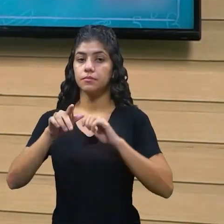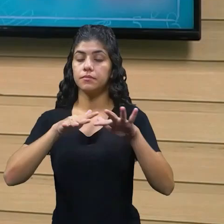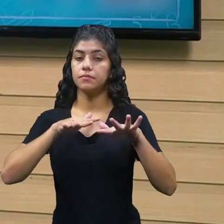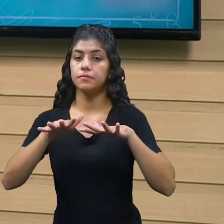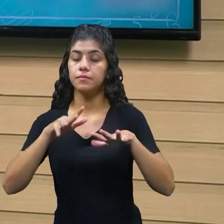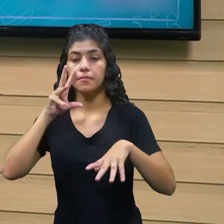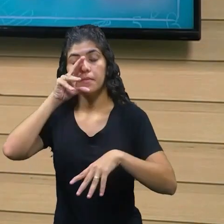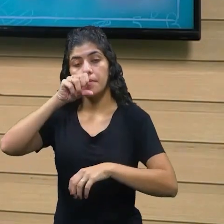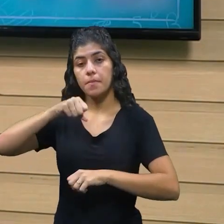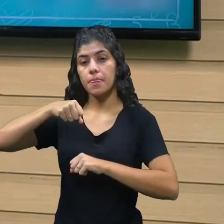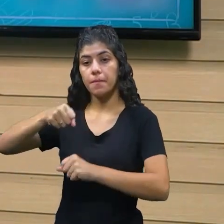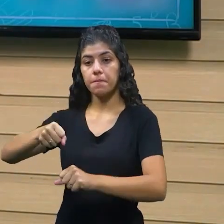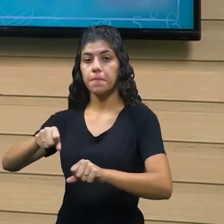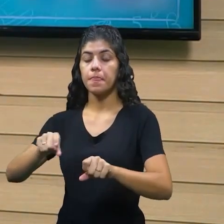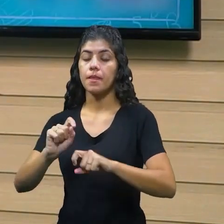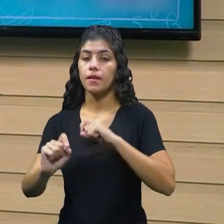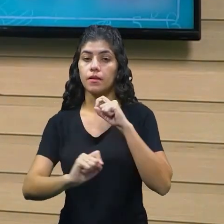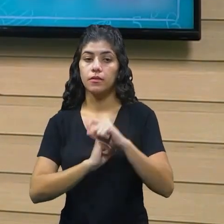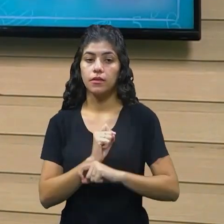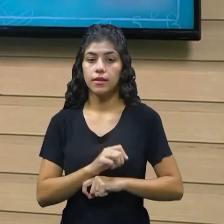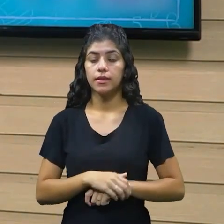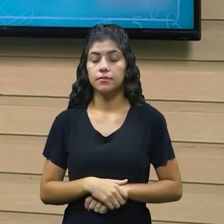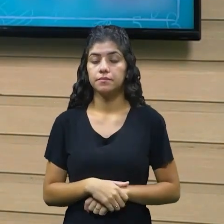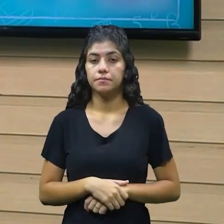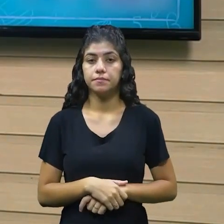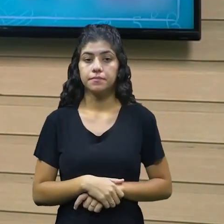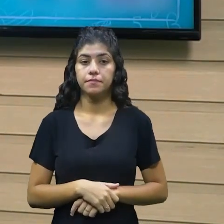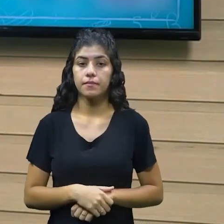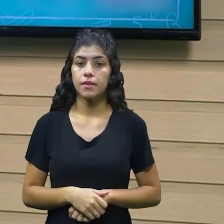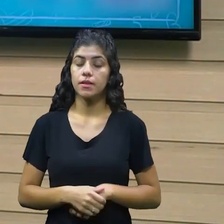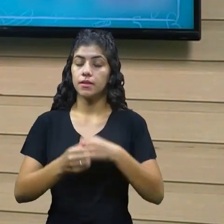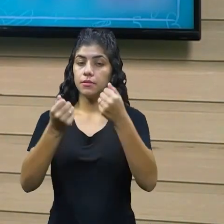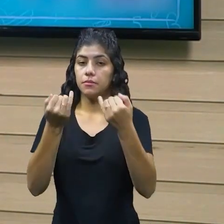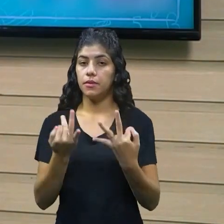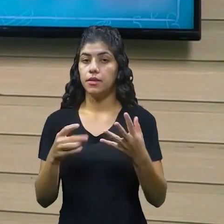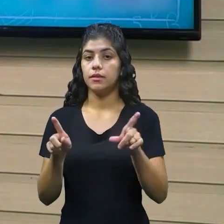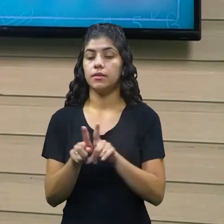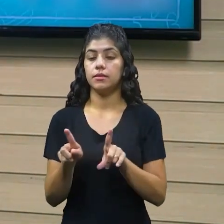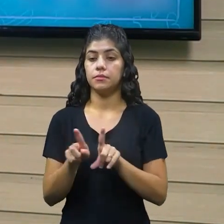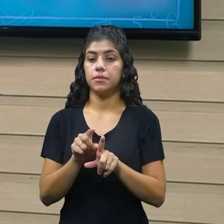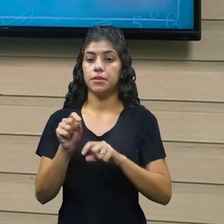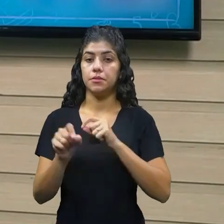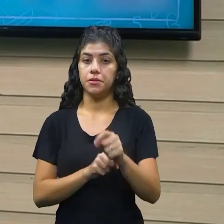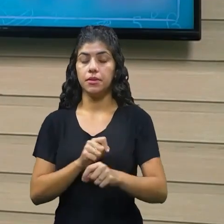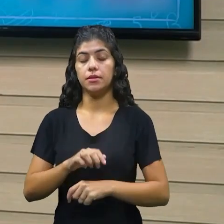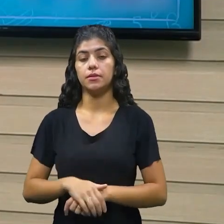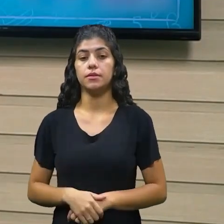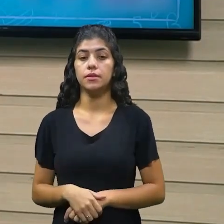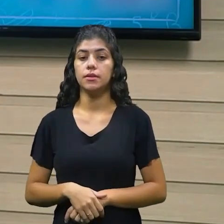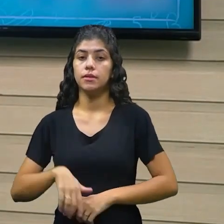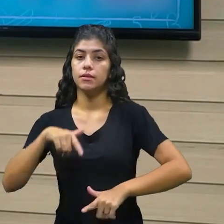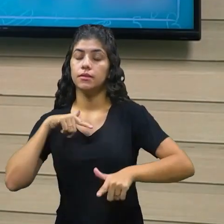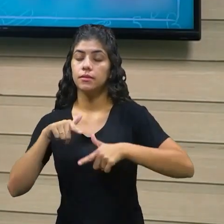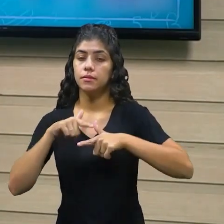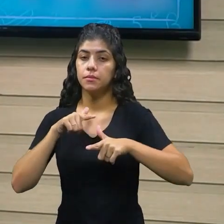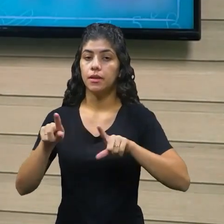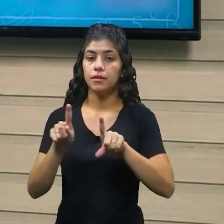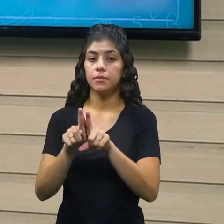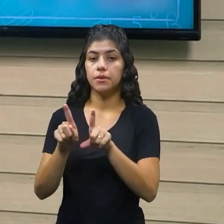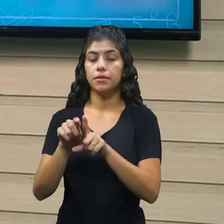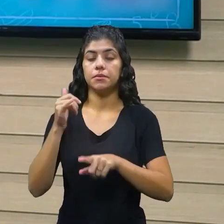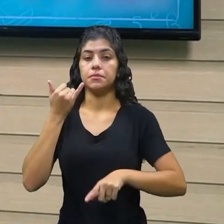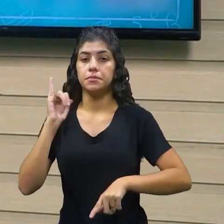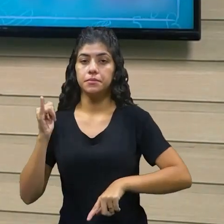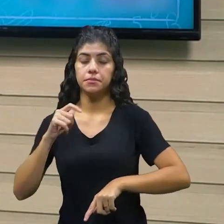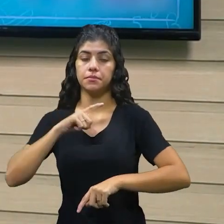de movimento, é inegável que a gente fale também sobre trabalho e energia, que são conceitos fundamentais que você